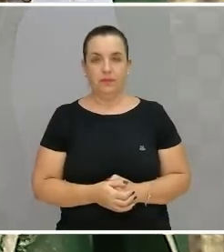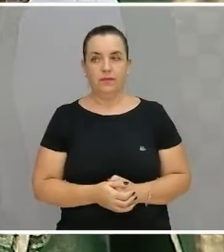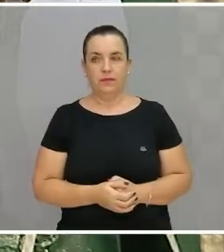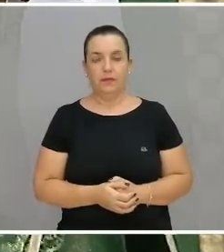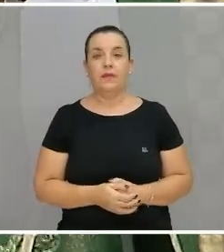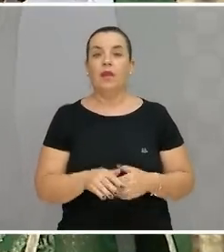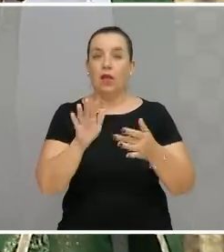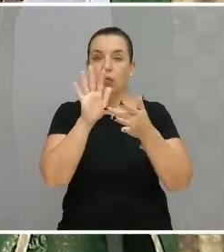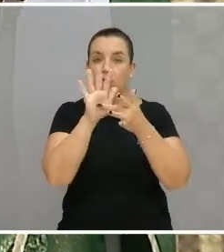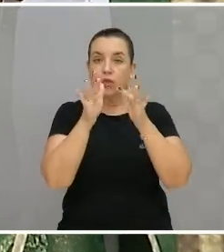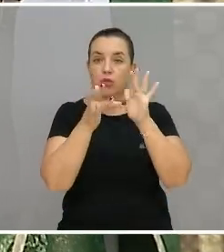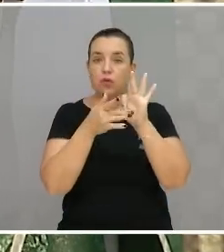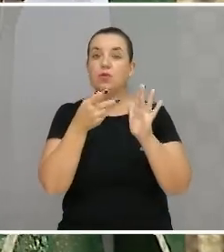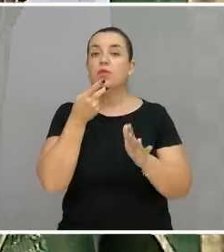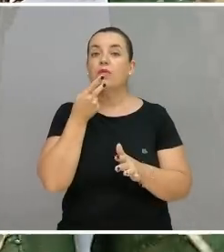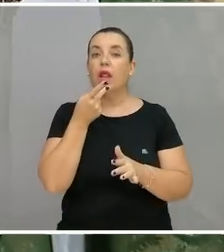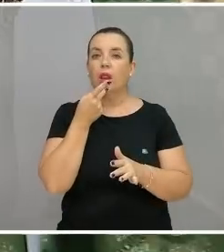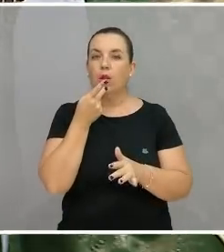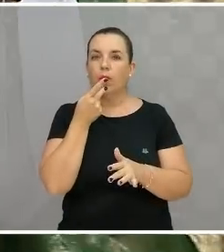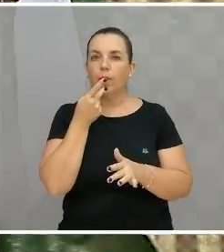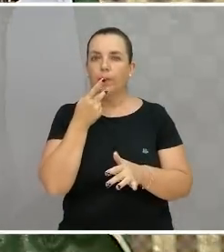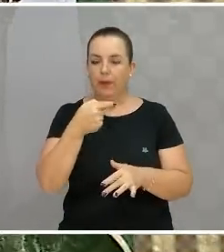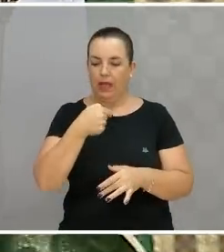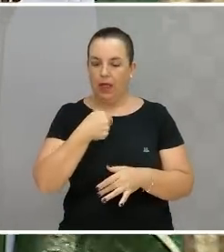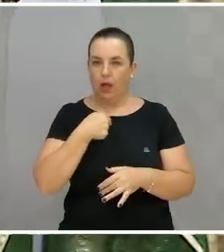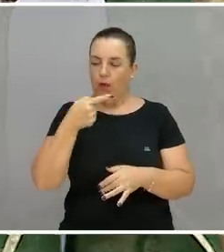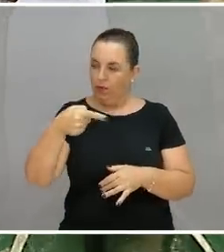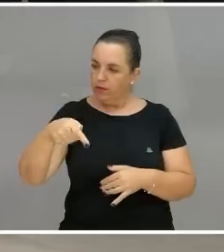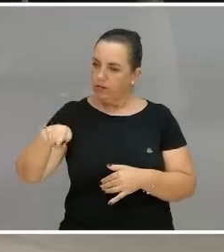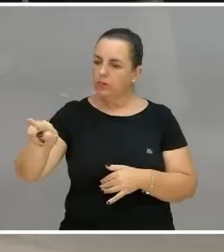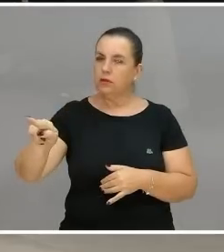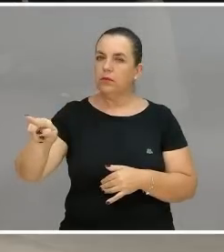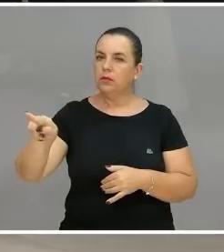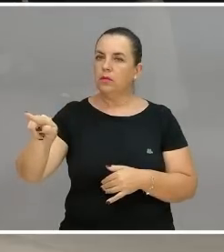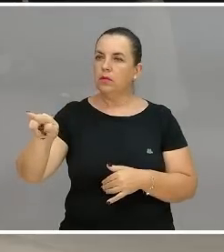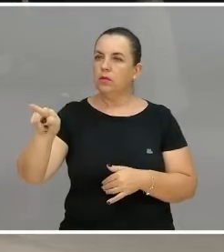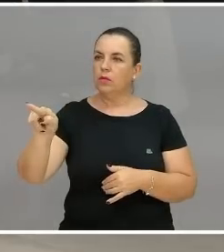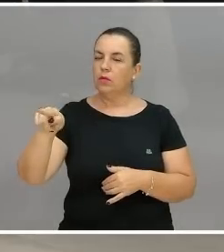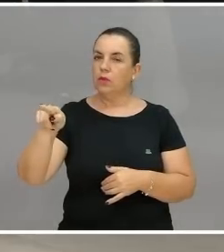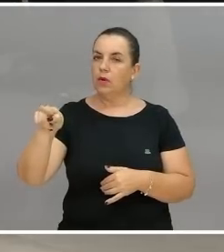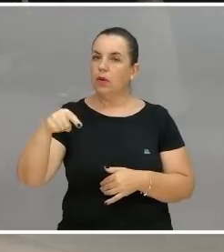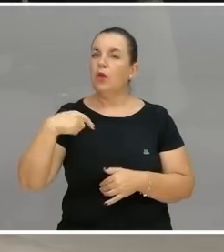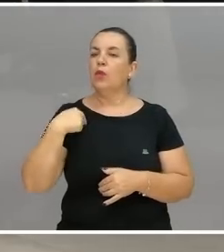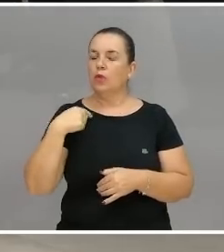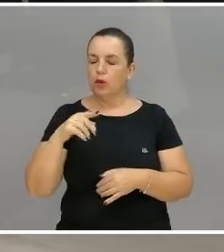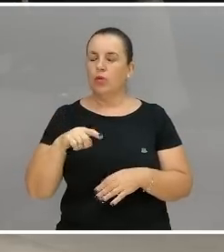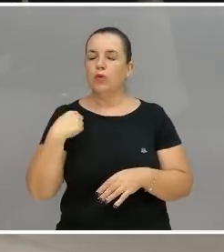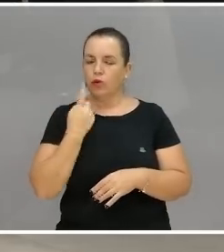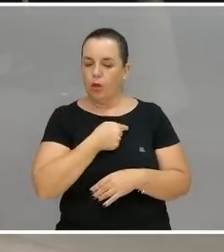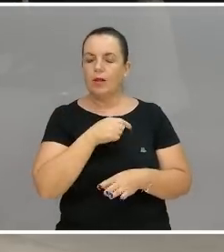Jesus disse: eu vos envio, e somos enviados.